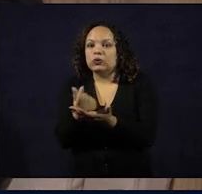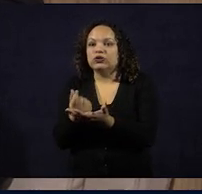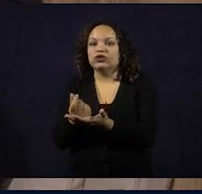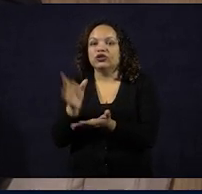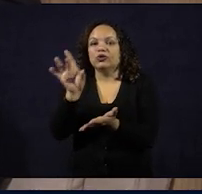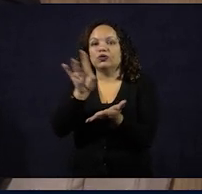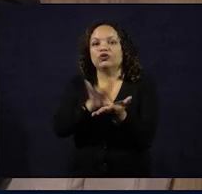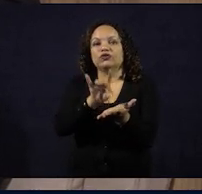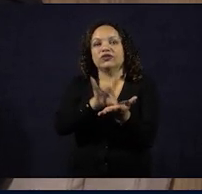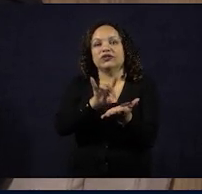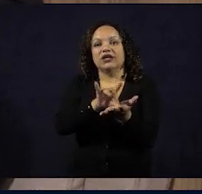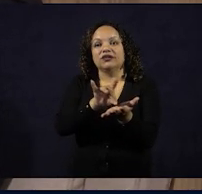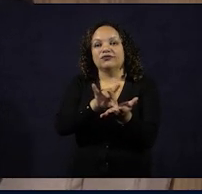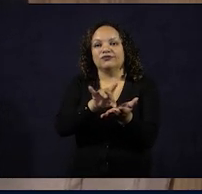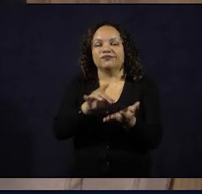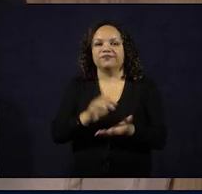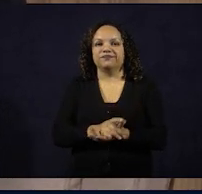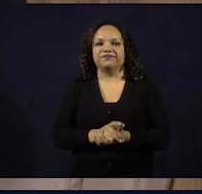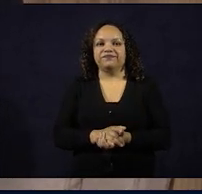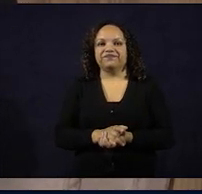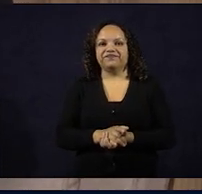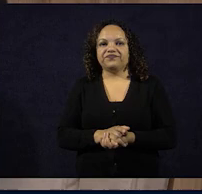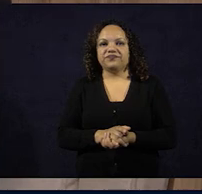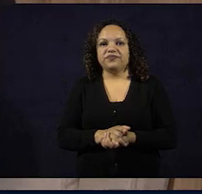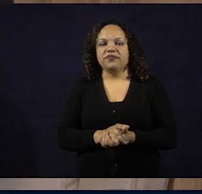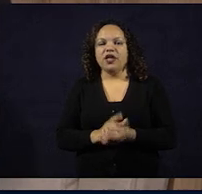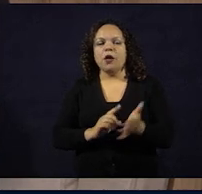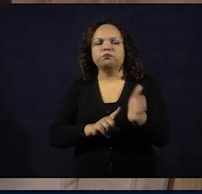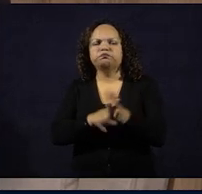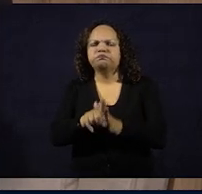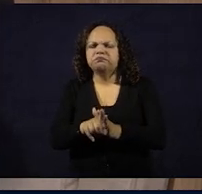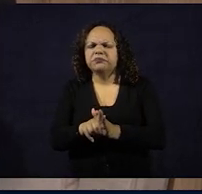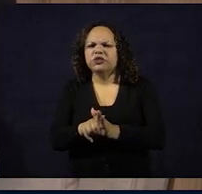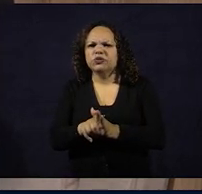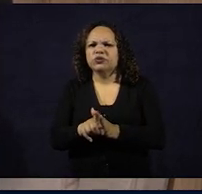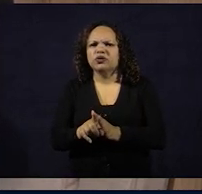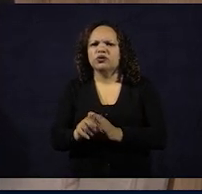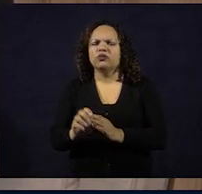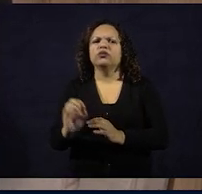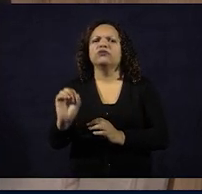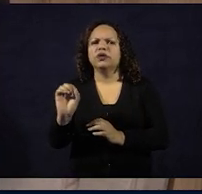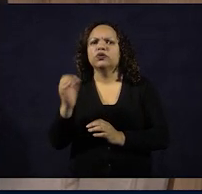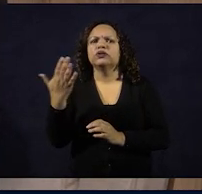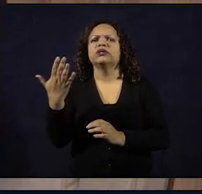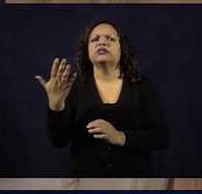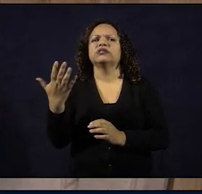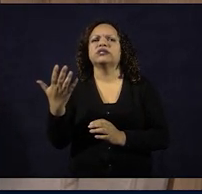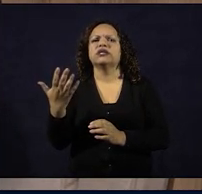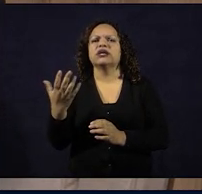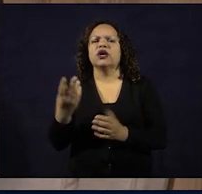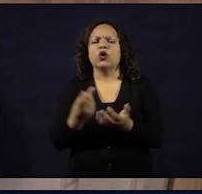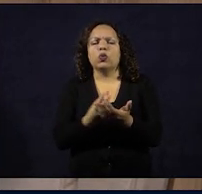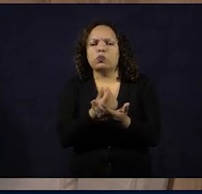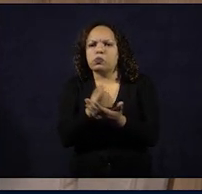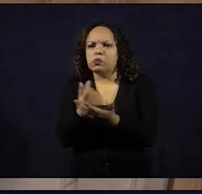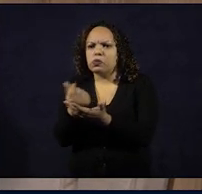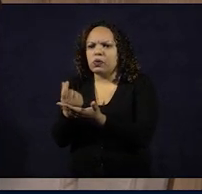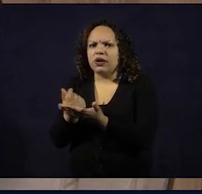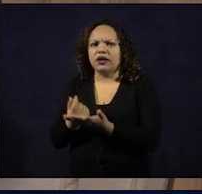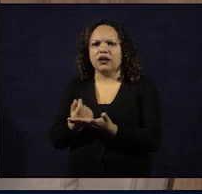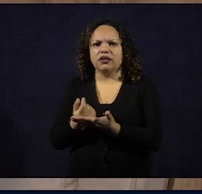pessoal essa acho que era a grande Pergunta do investidor é assim poxa mas você vai fazer o IPO